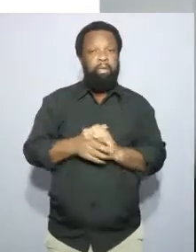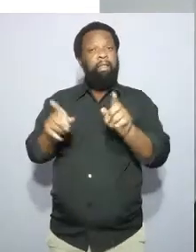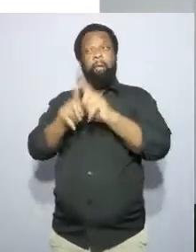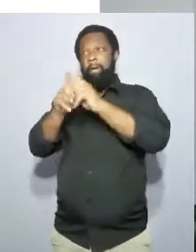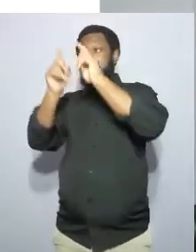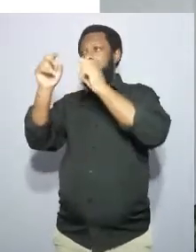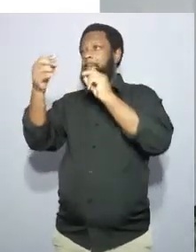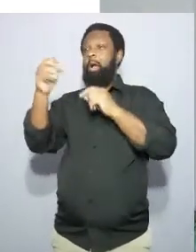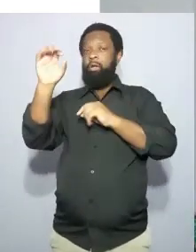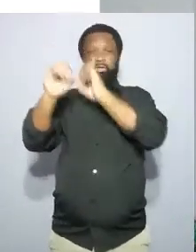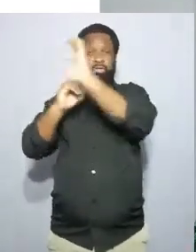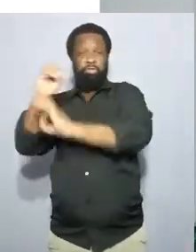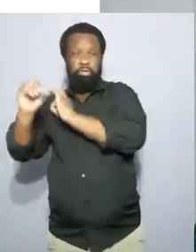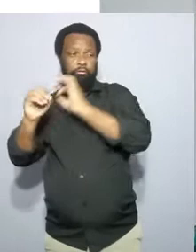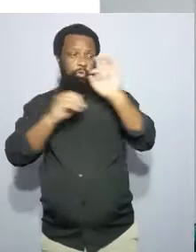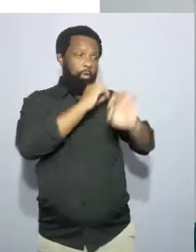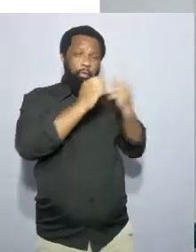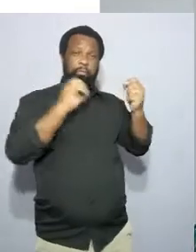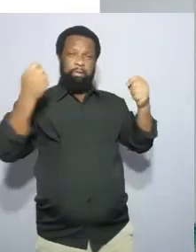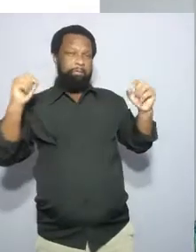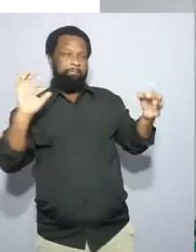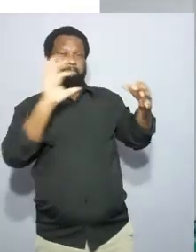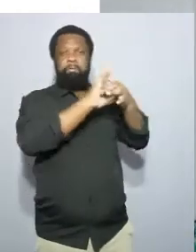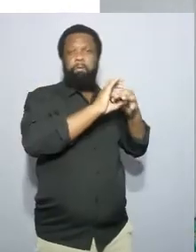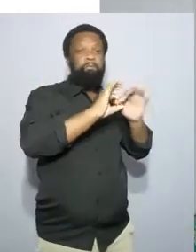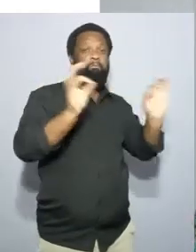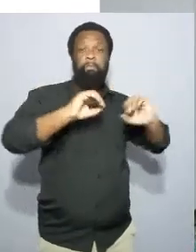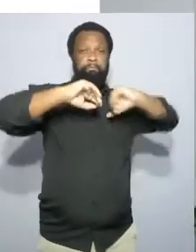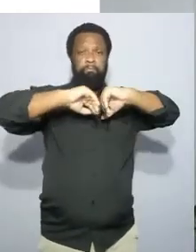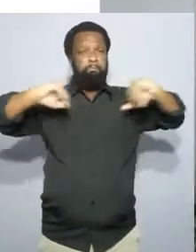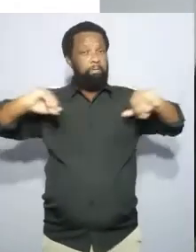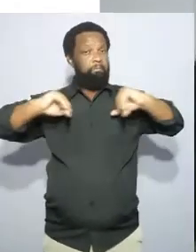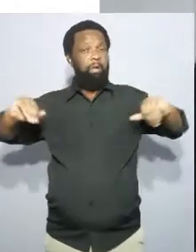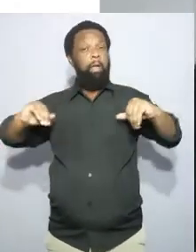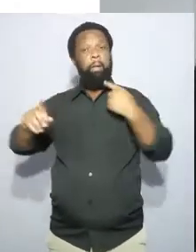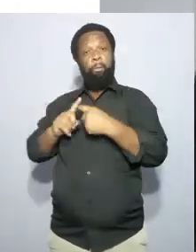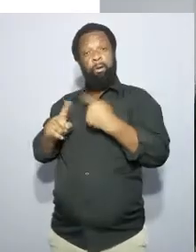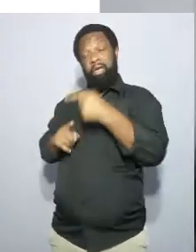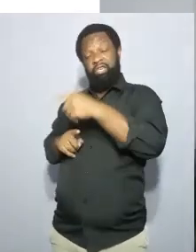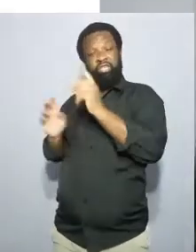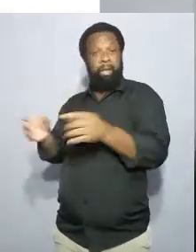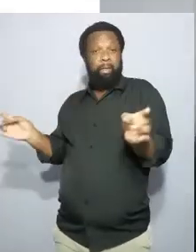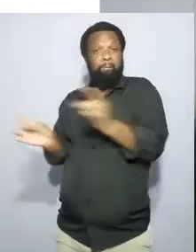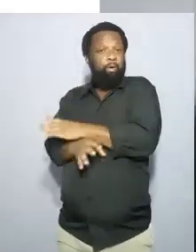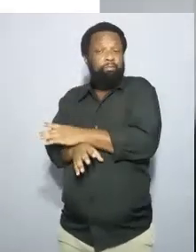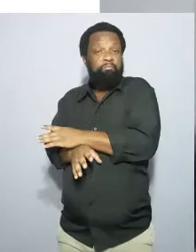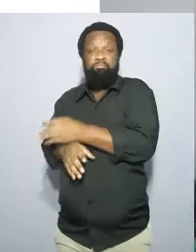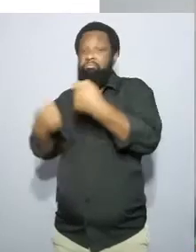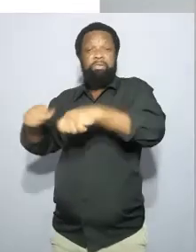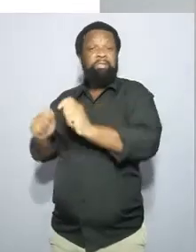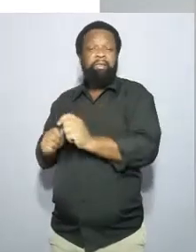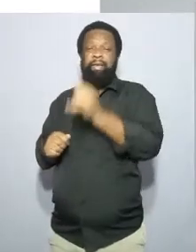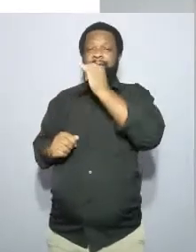elemento, nem de elementos químicos diferentes, tudo bem? Porque, justamente, eles já estão estáveis. Então, imagina